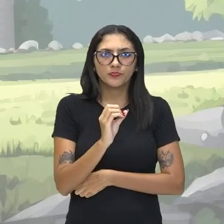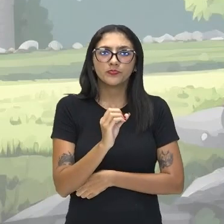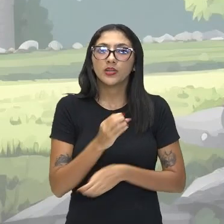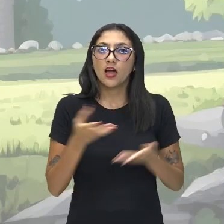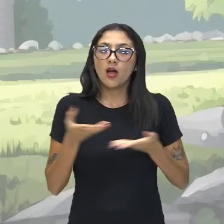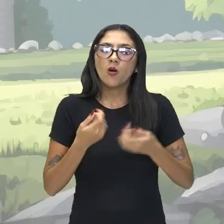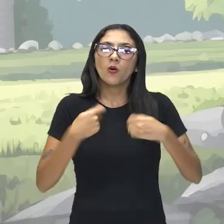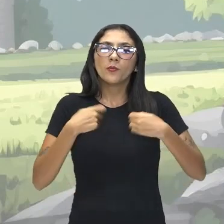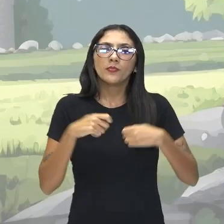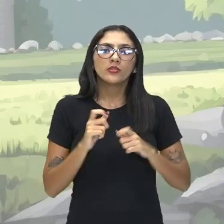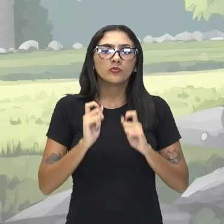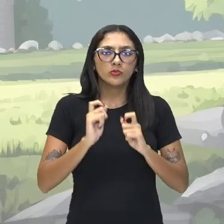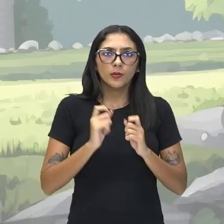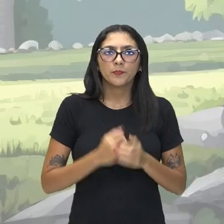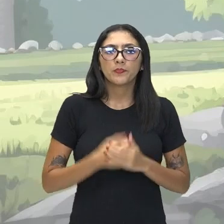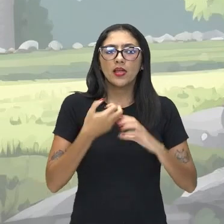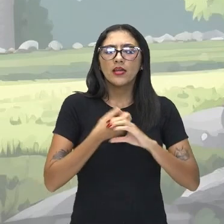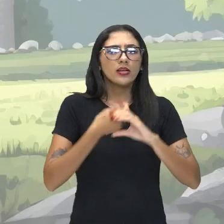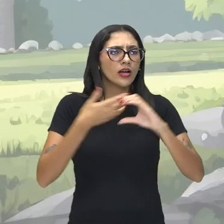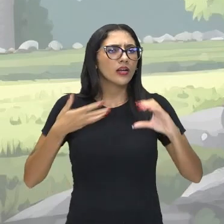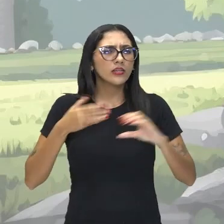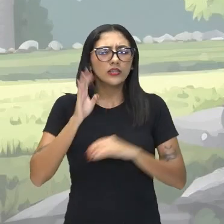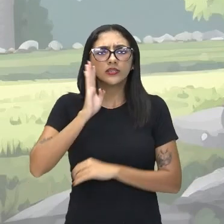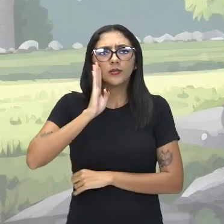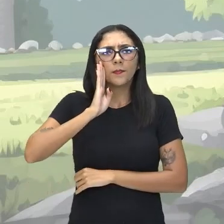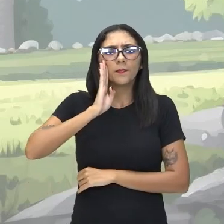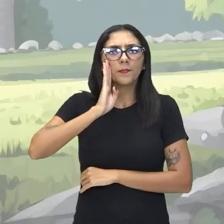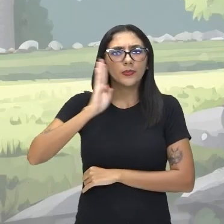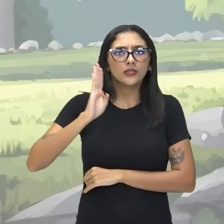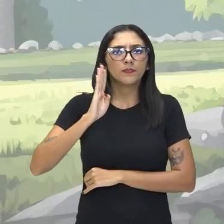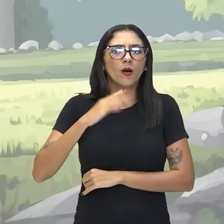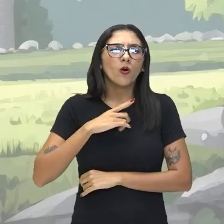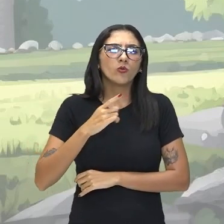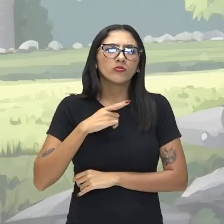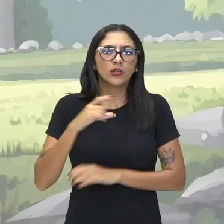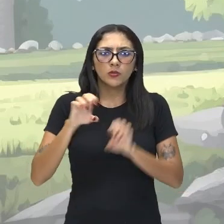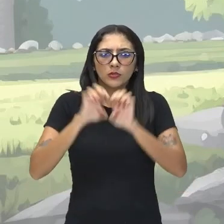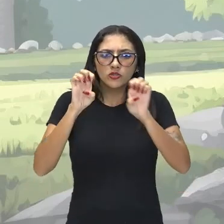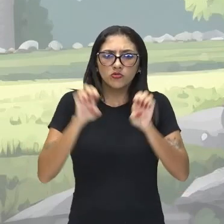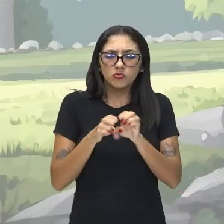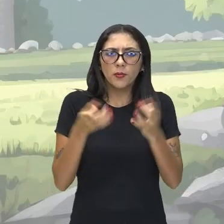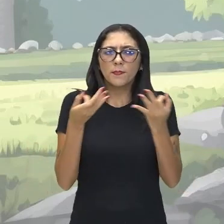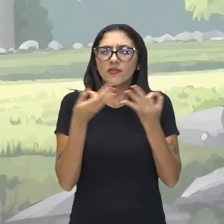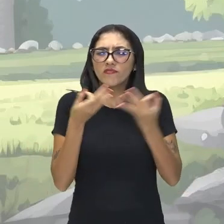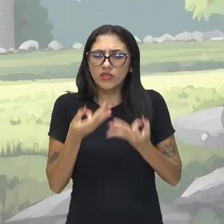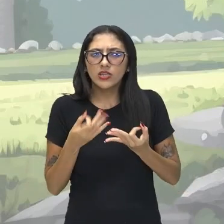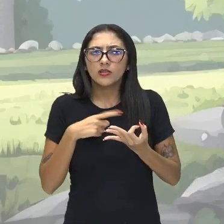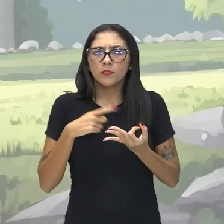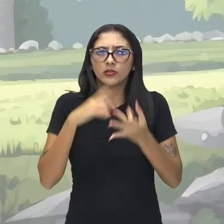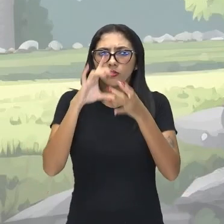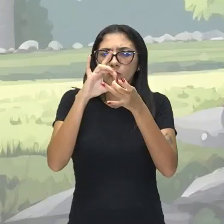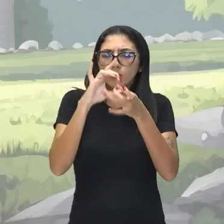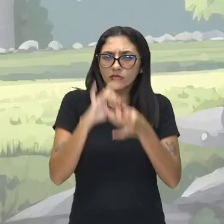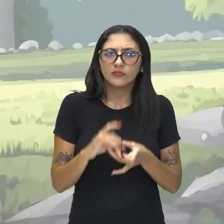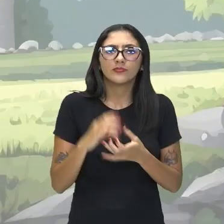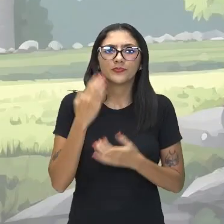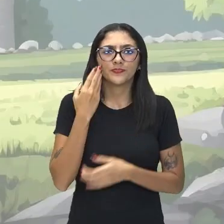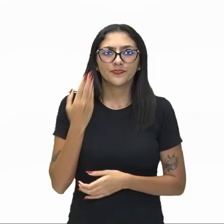considerar alguns elementos fundamentais, né, que dão aí ao conto uma boa estruturação dessa narrativa. Vamos continuar vendo, olha